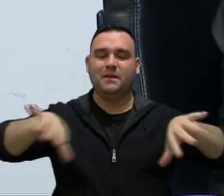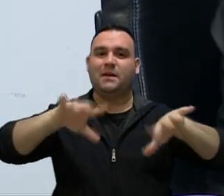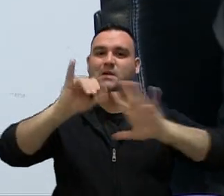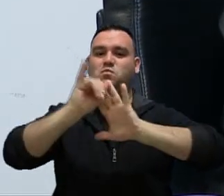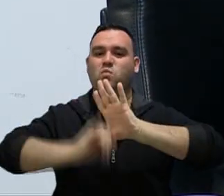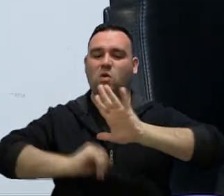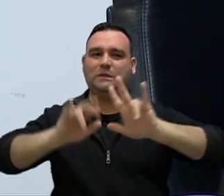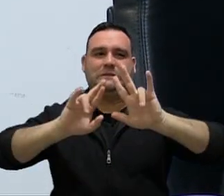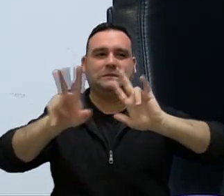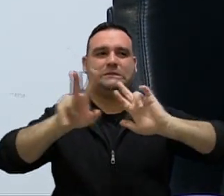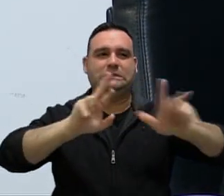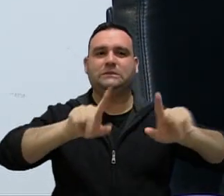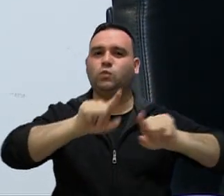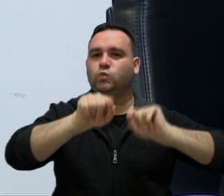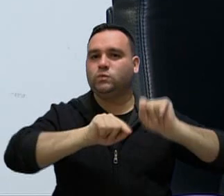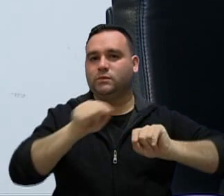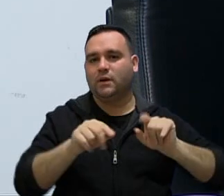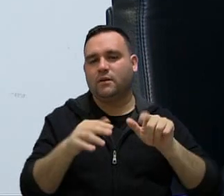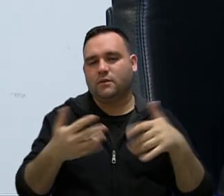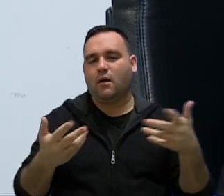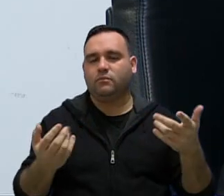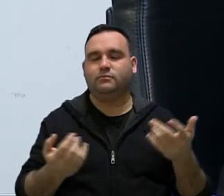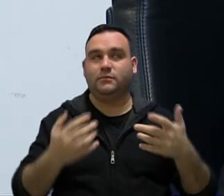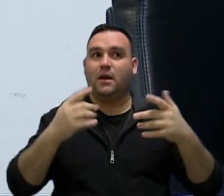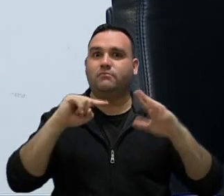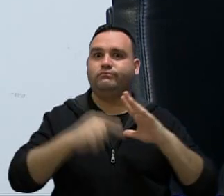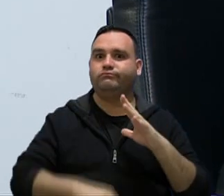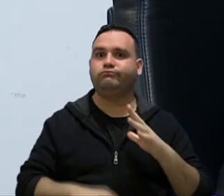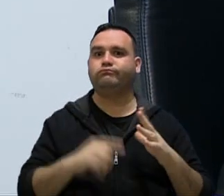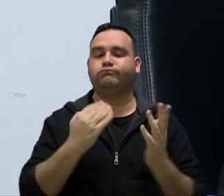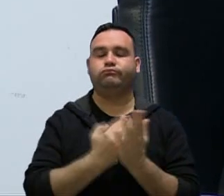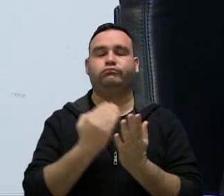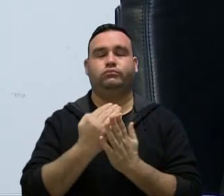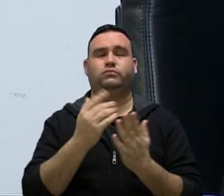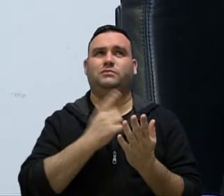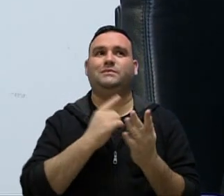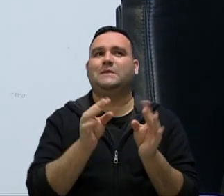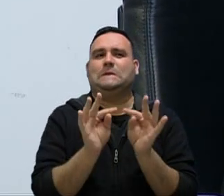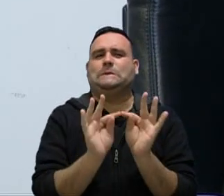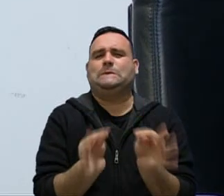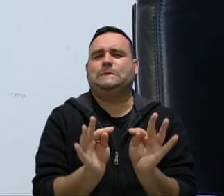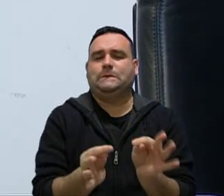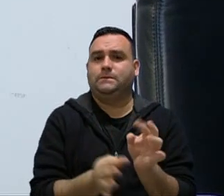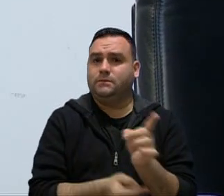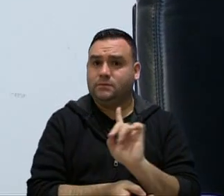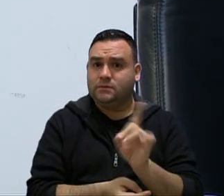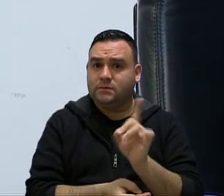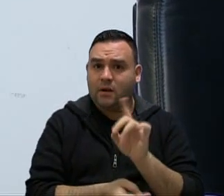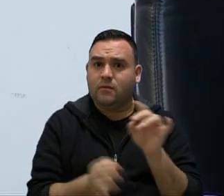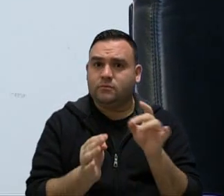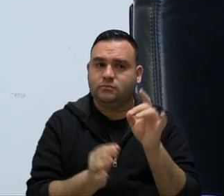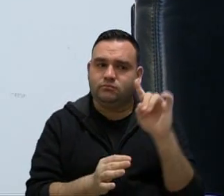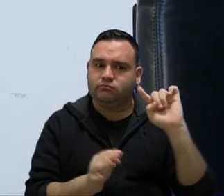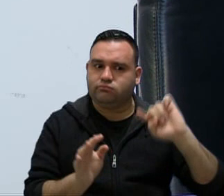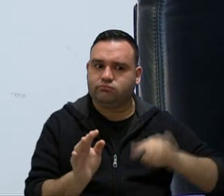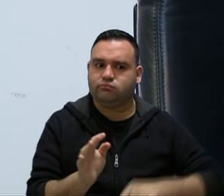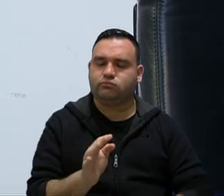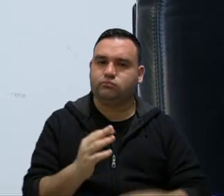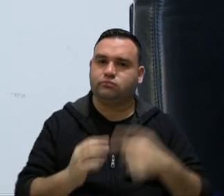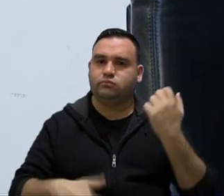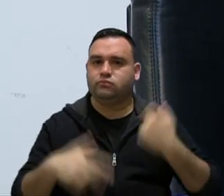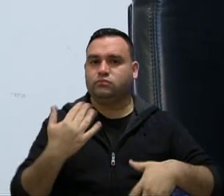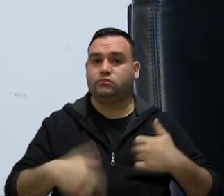de impostos então é é muito mais complexa é muito mais não é simplista isso daqui gente a